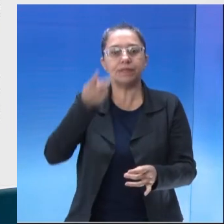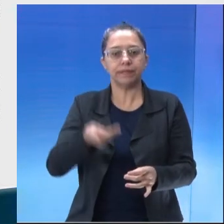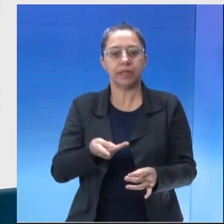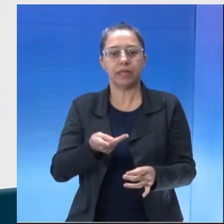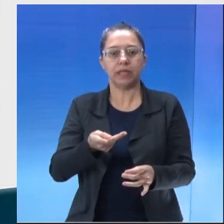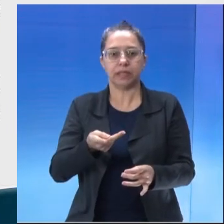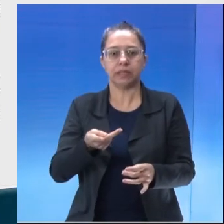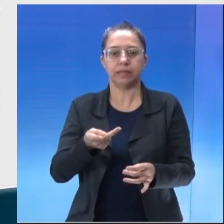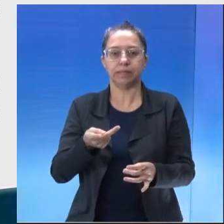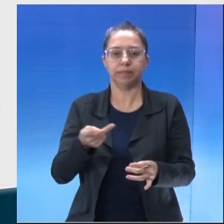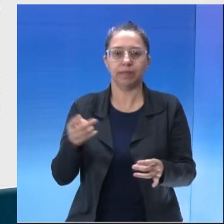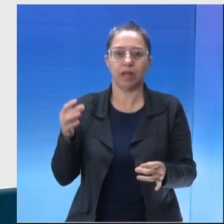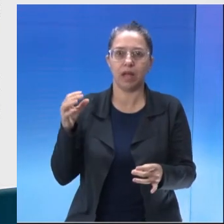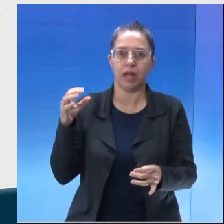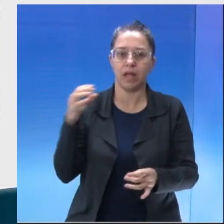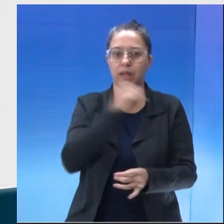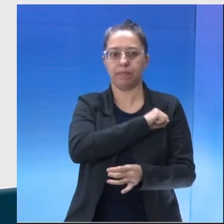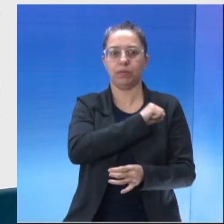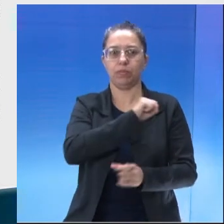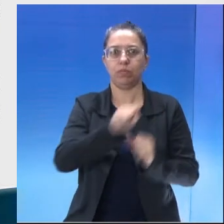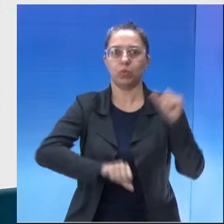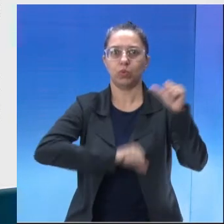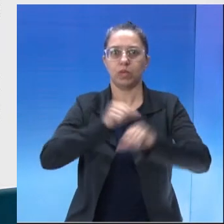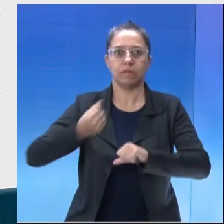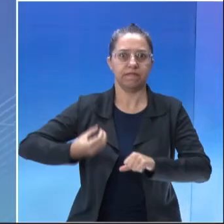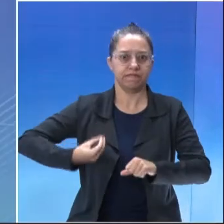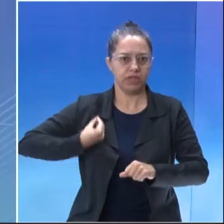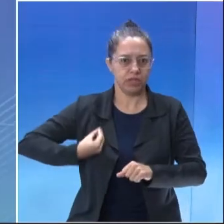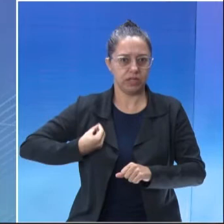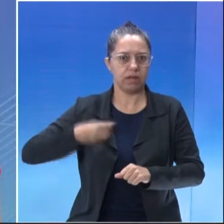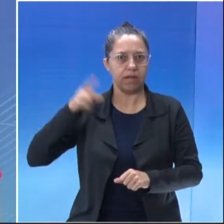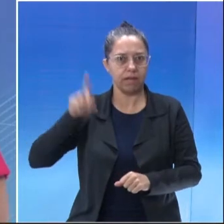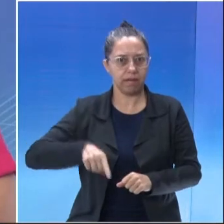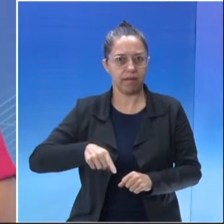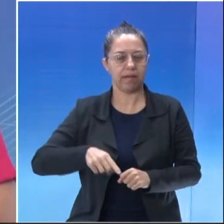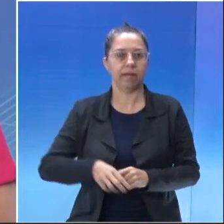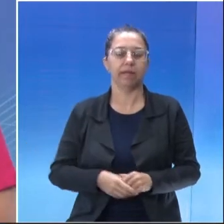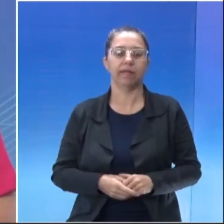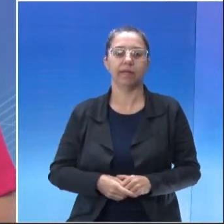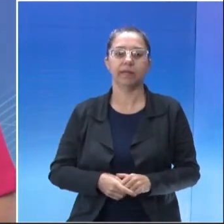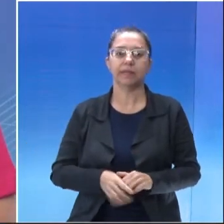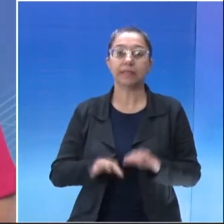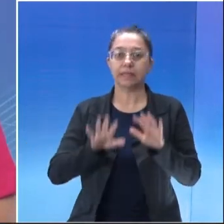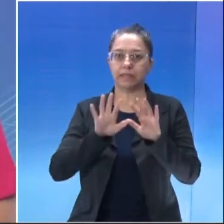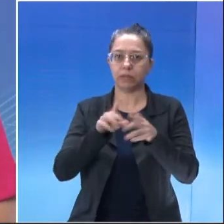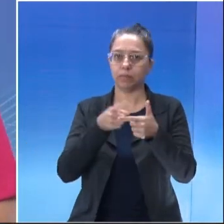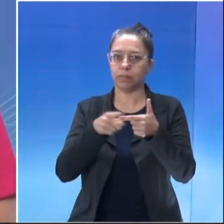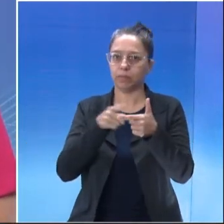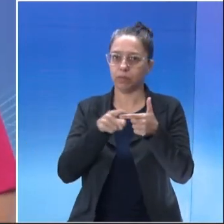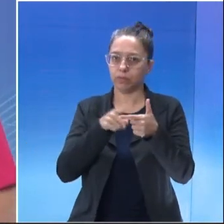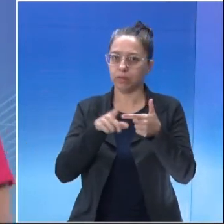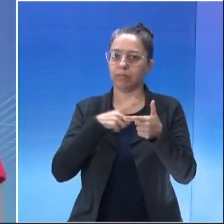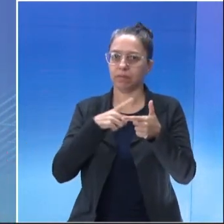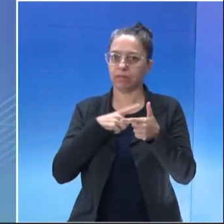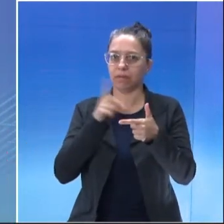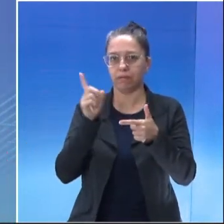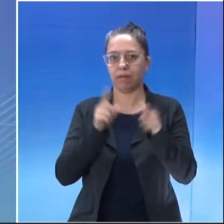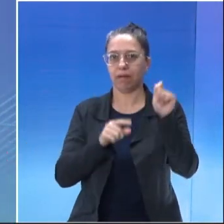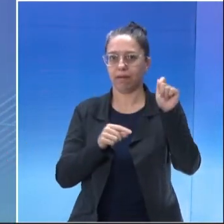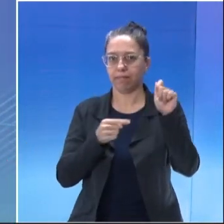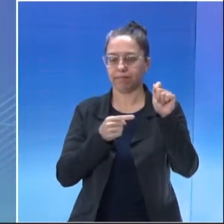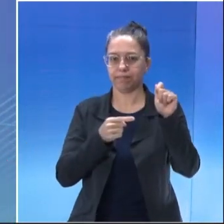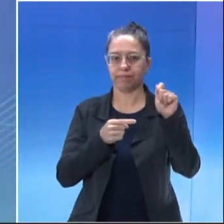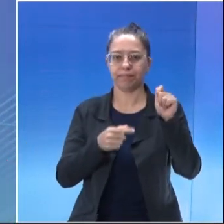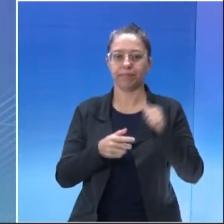das mudanças da vida? Bom, primeiro probleminha que nós encontramos nessa alternativa. Nós